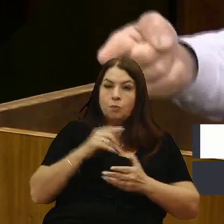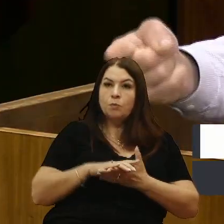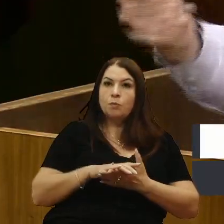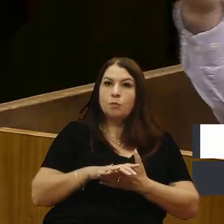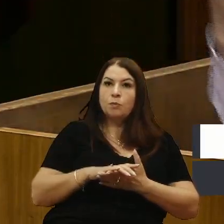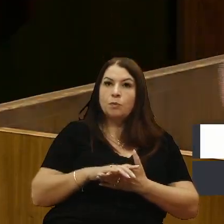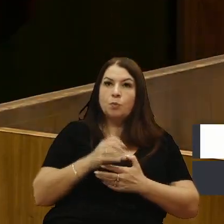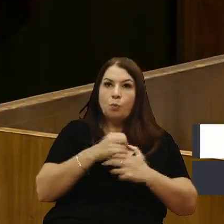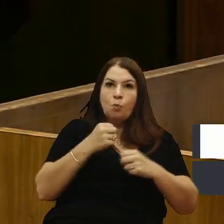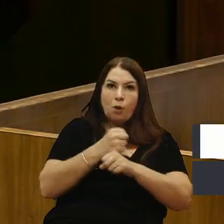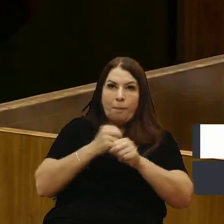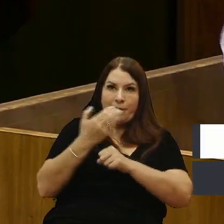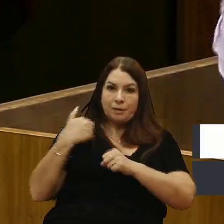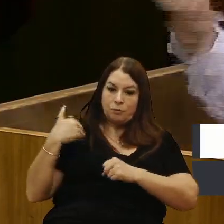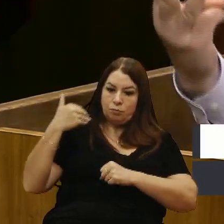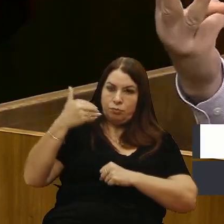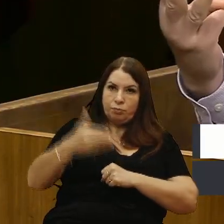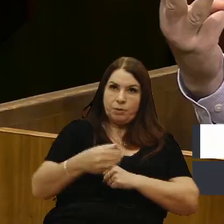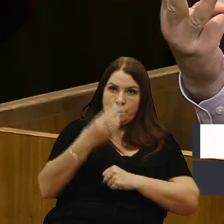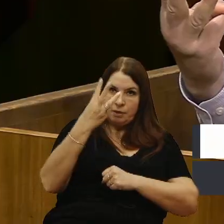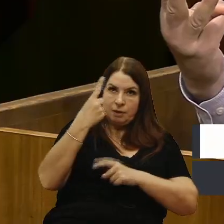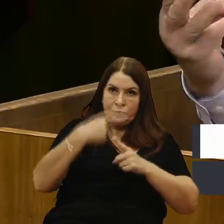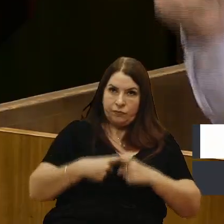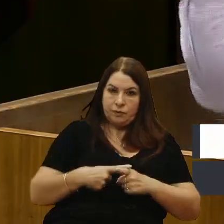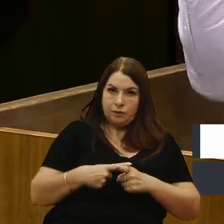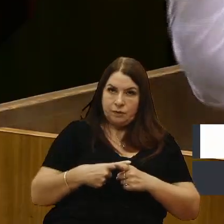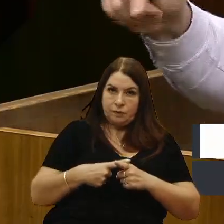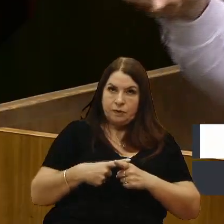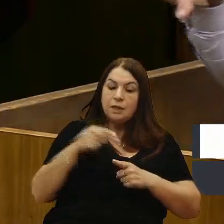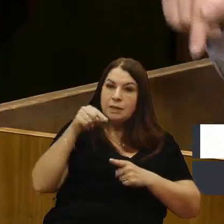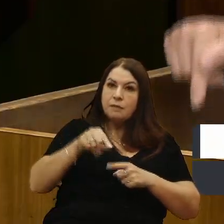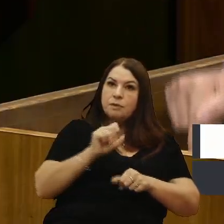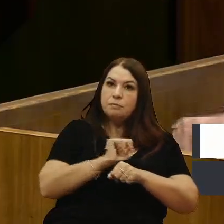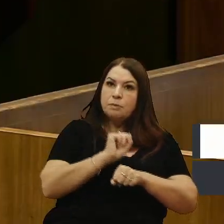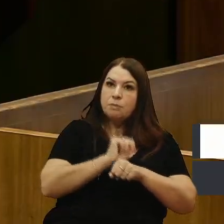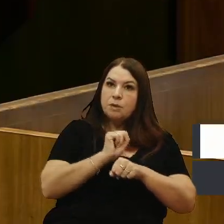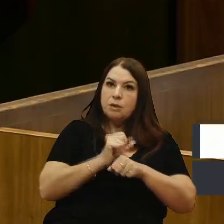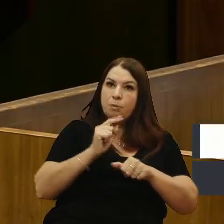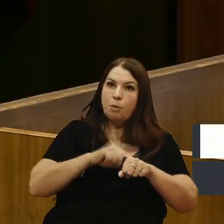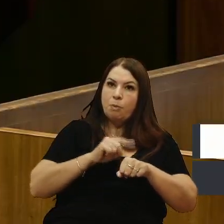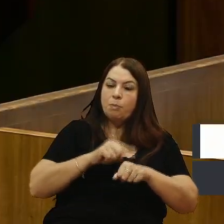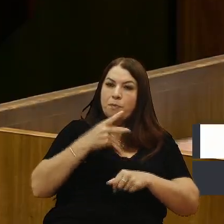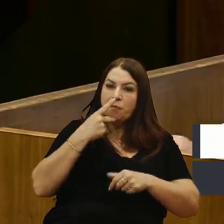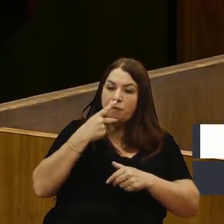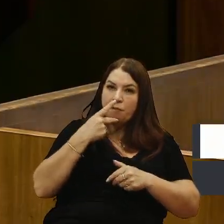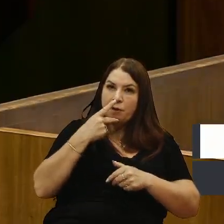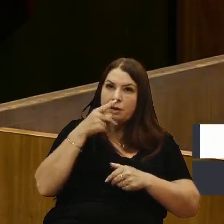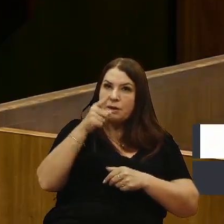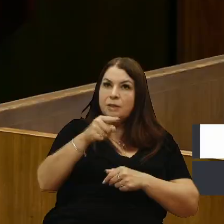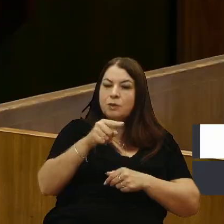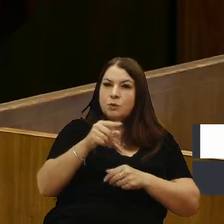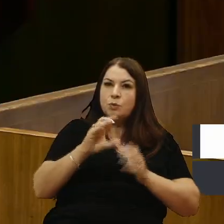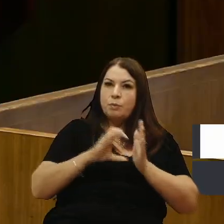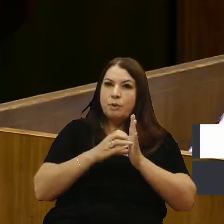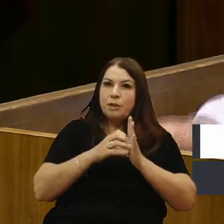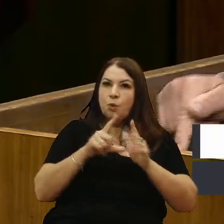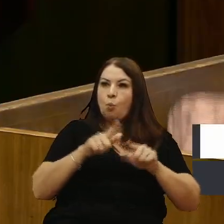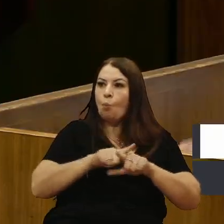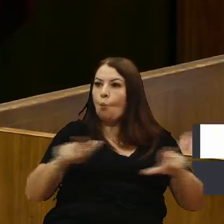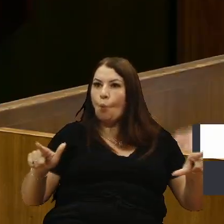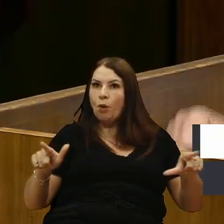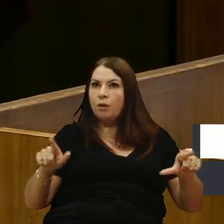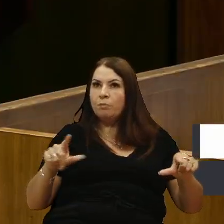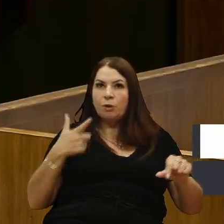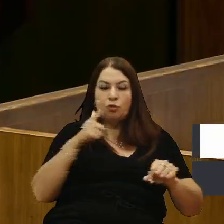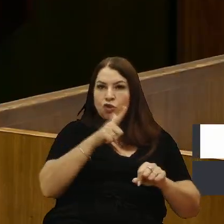do ano passado para esse, por 3 vezes, estava esperando o meu momento de fala, e a sua bancada esvaziou o plenário para